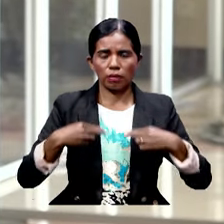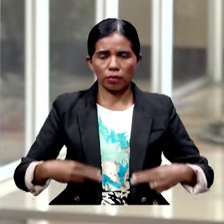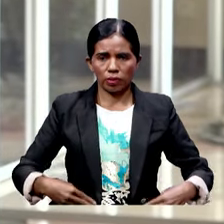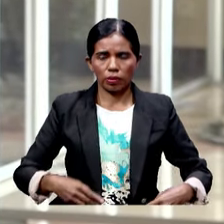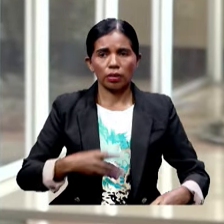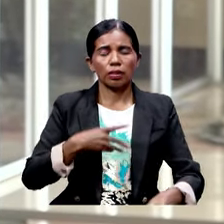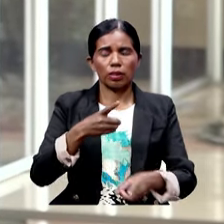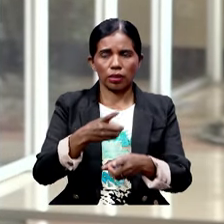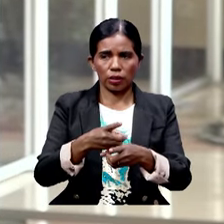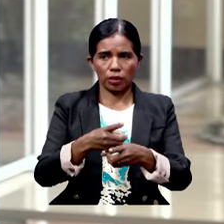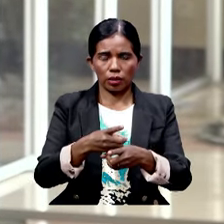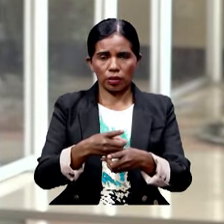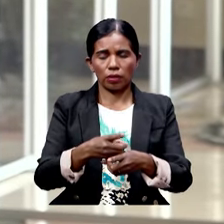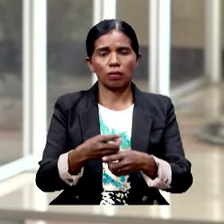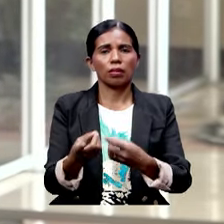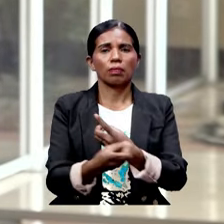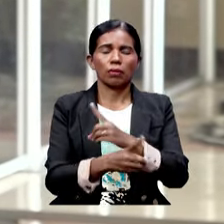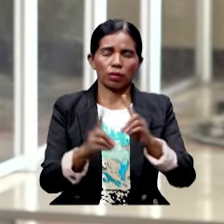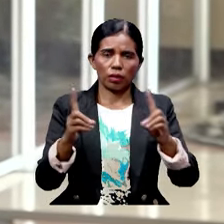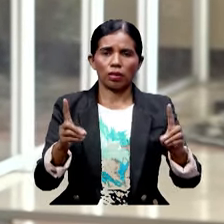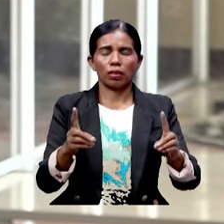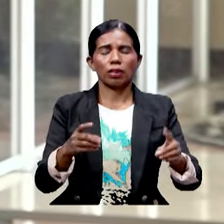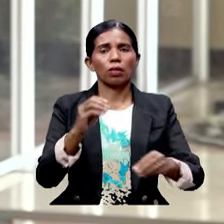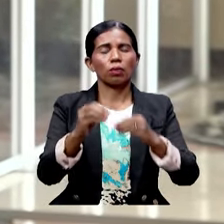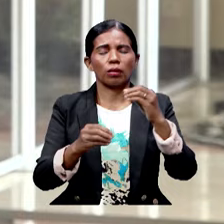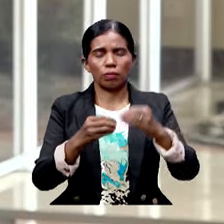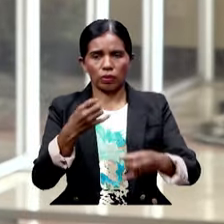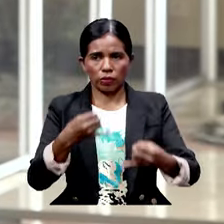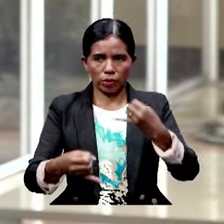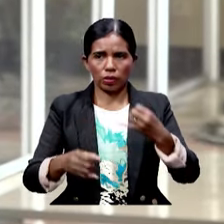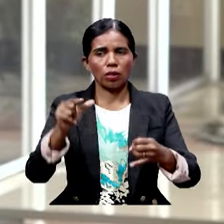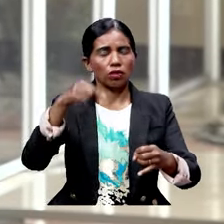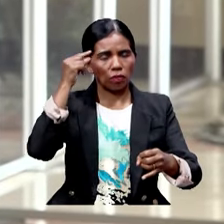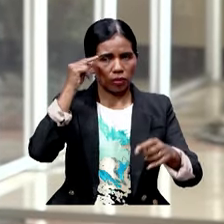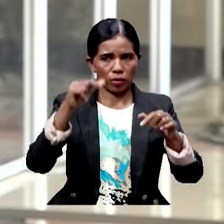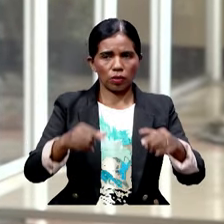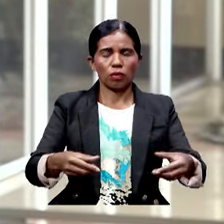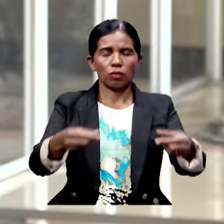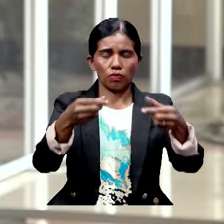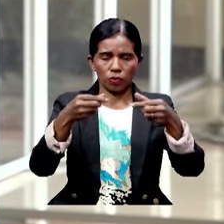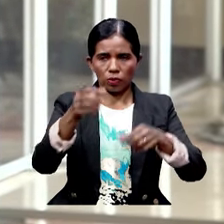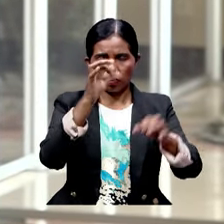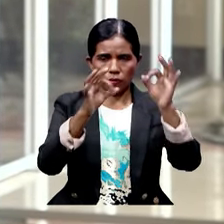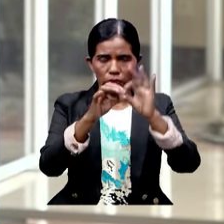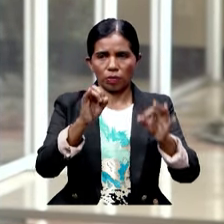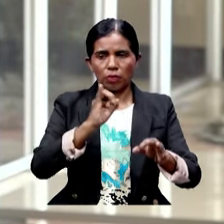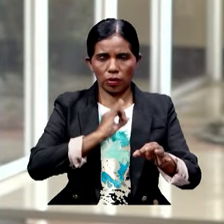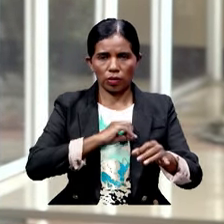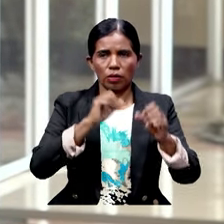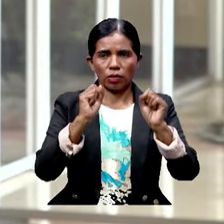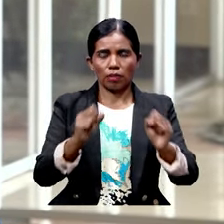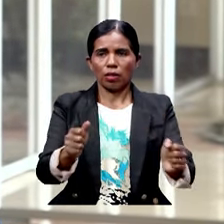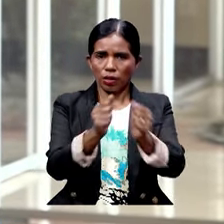política setor justiça nele. Que é governo e dané, foi deposita confiança para a tubela